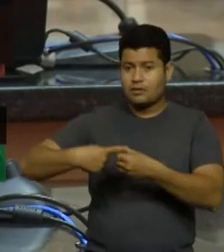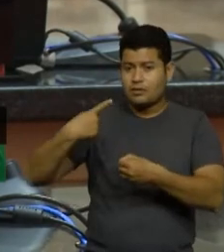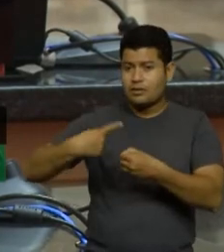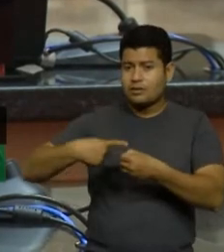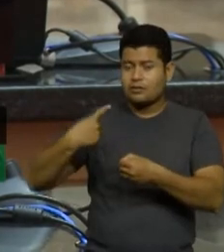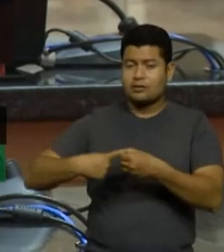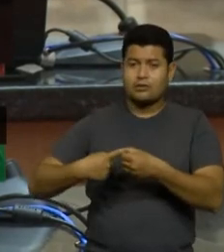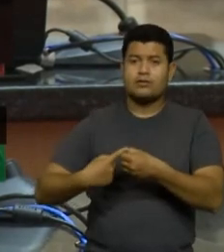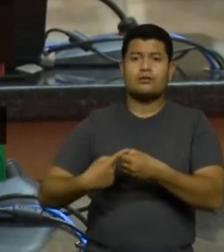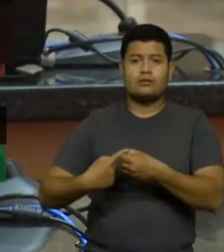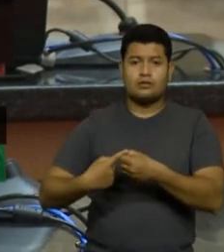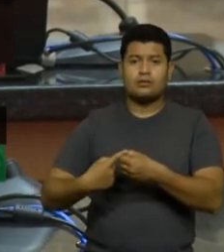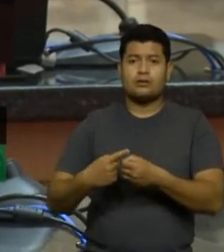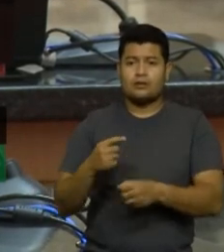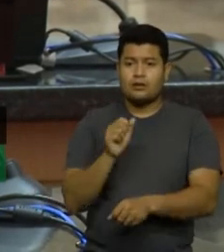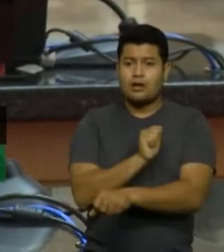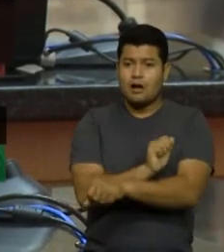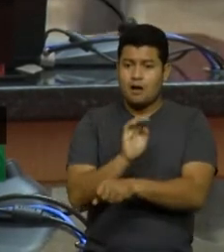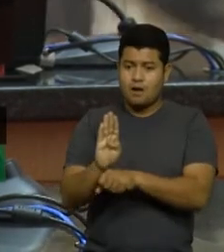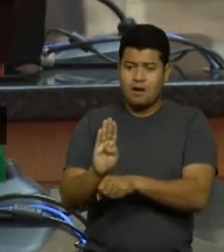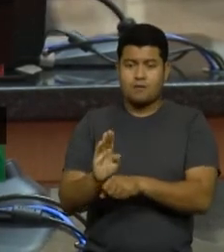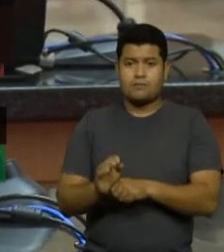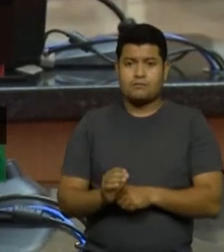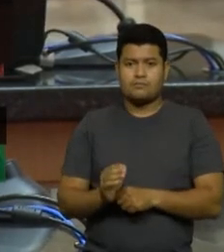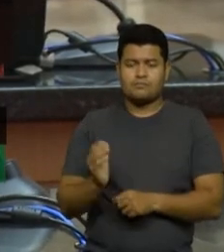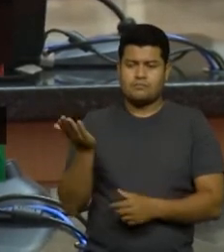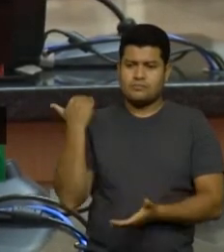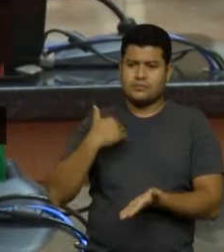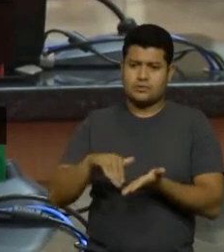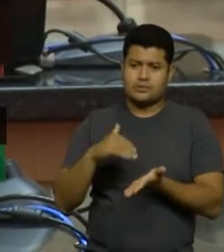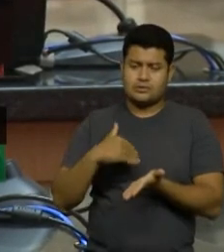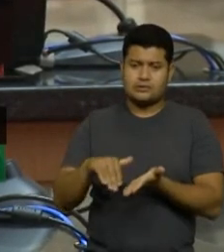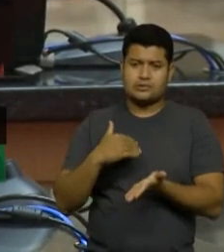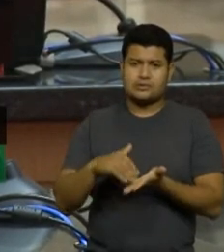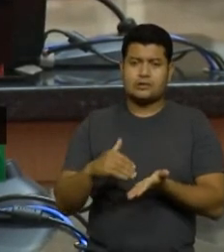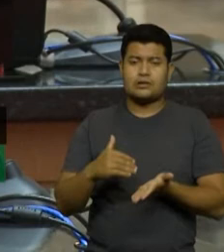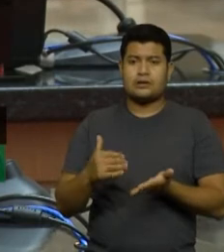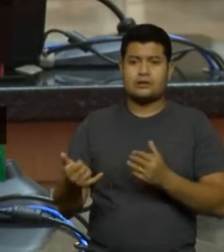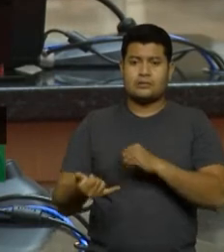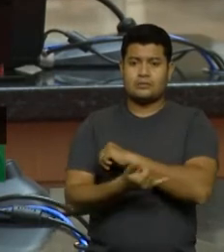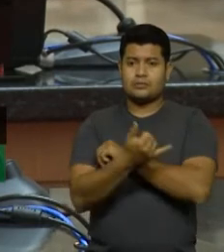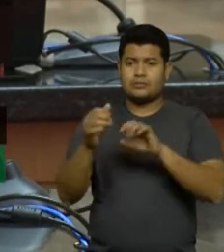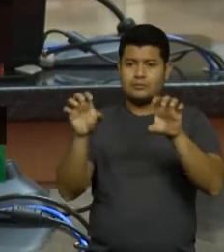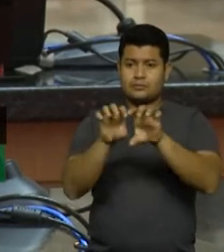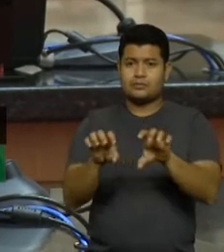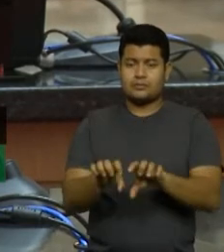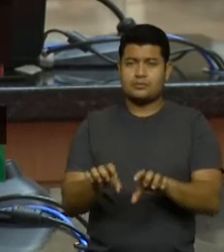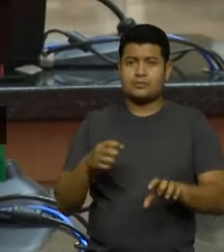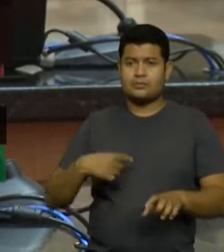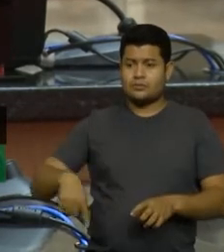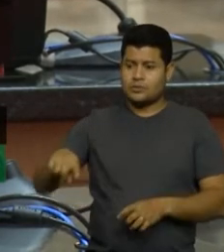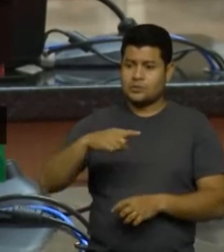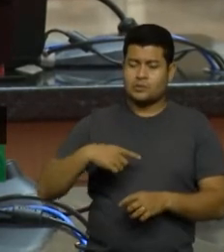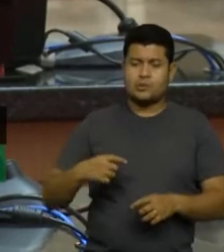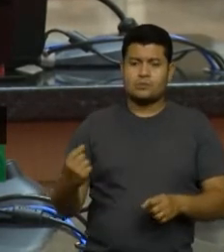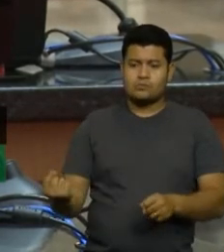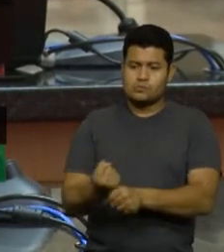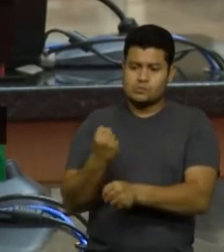Batista. Quando secretário de infraestrutura, nós concluímos a ligação